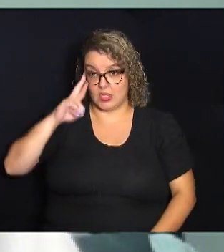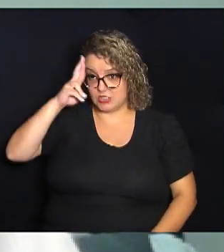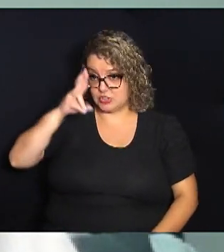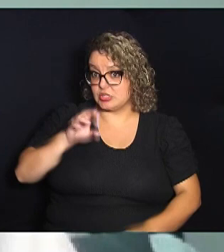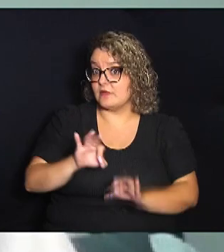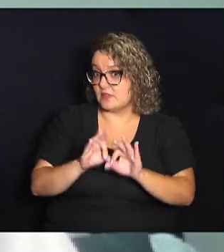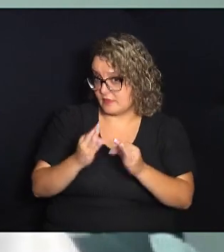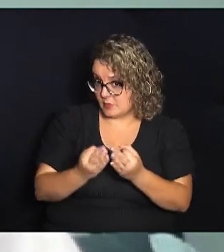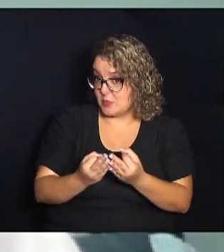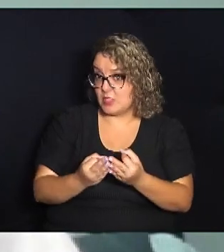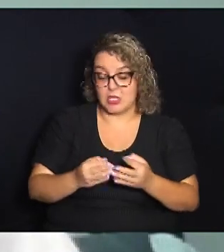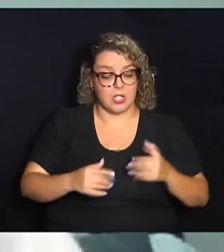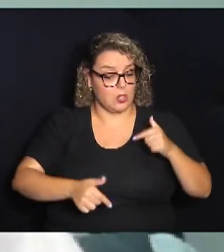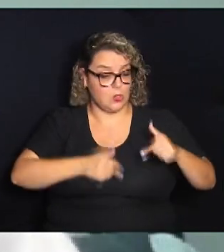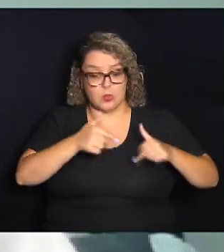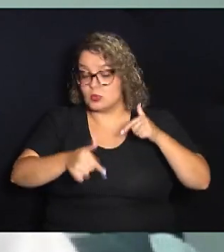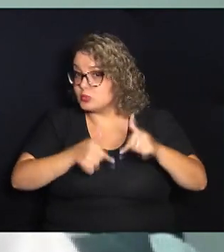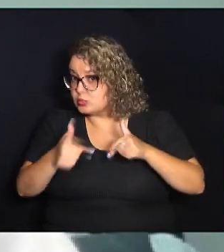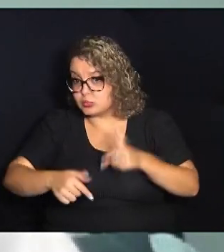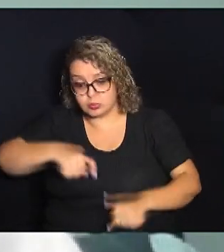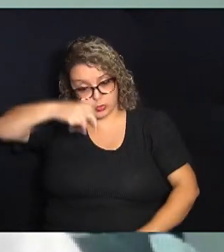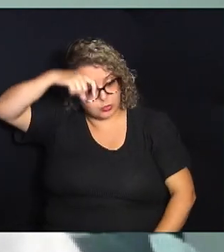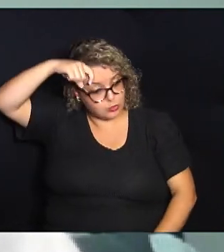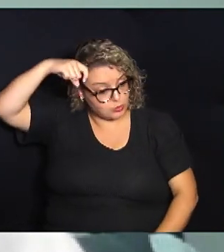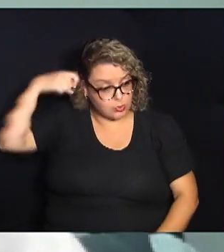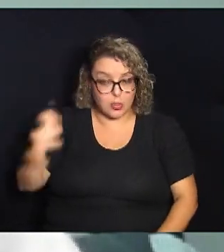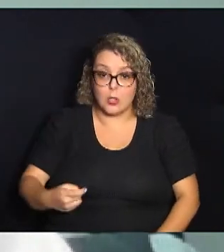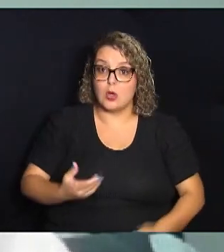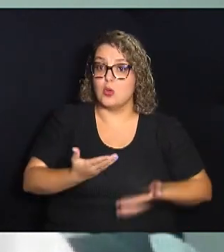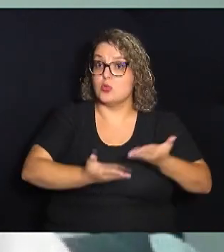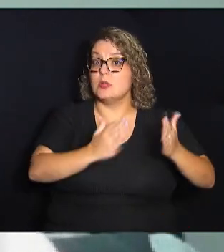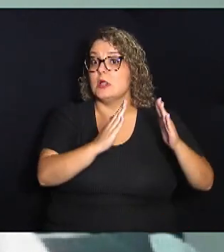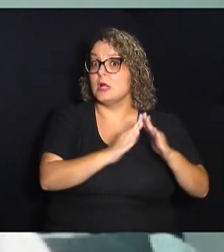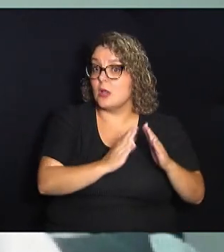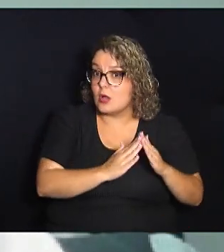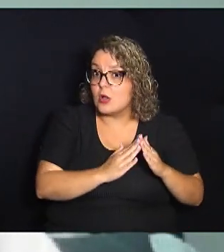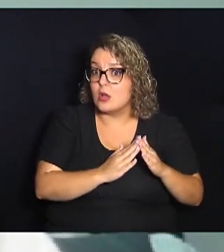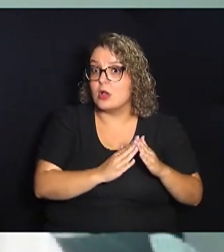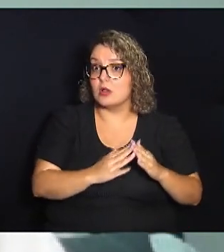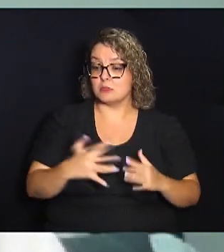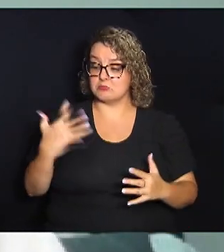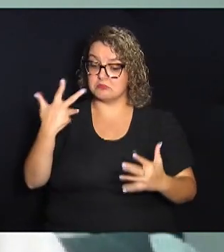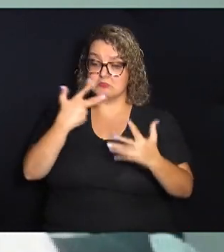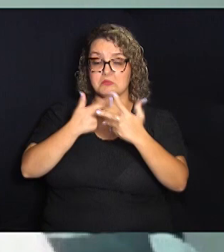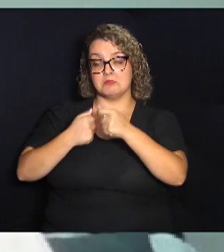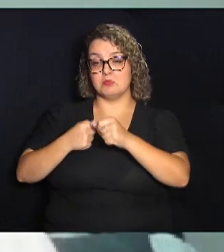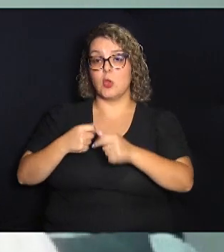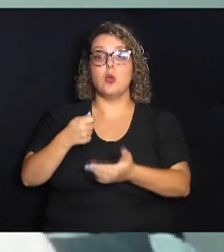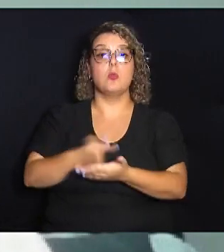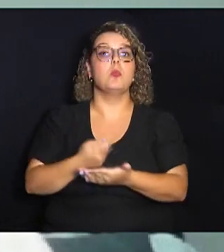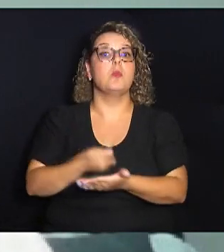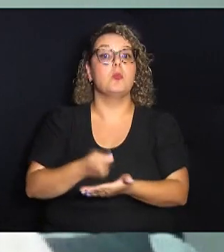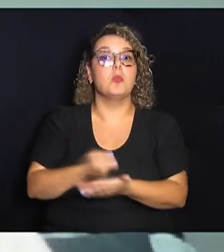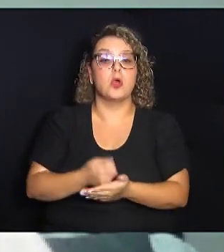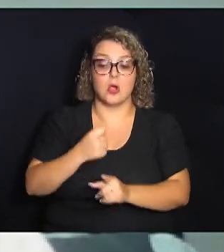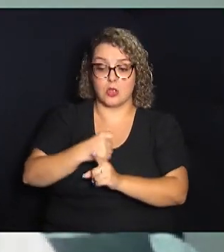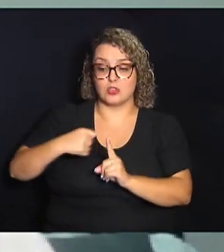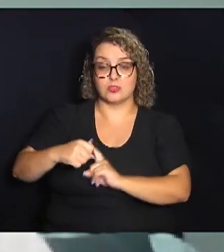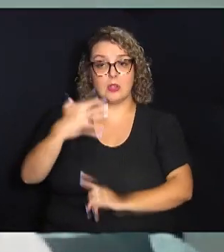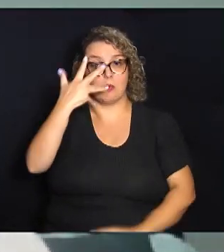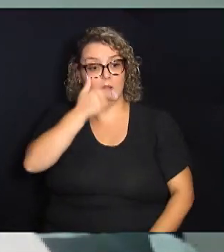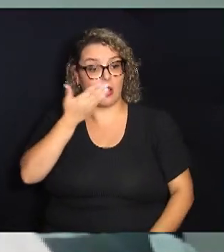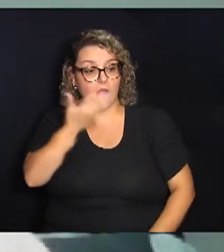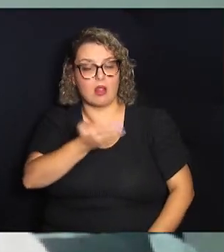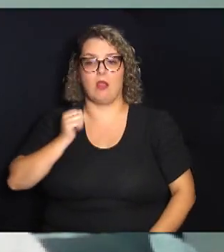família, trabalha pra caramba, tem que cuidar da casa, tem que estar bonita, porque a sociedade cobra essa beleza dela.